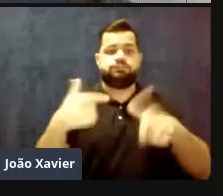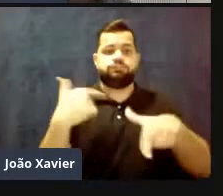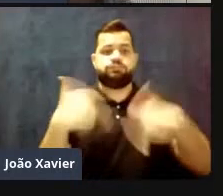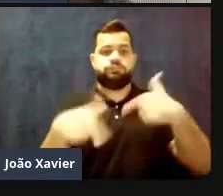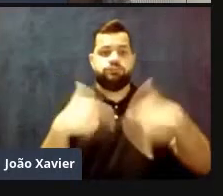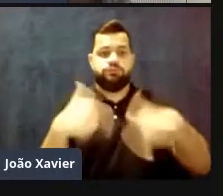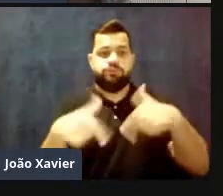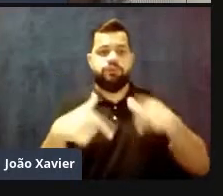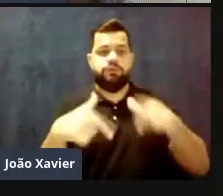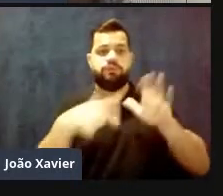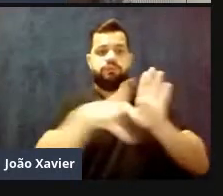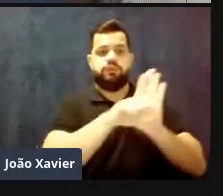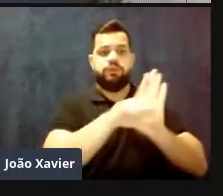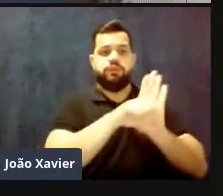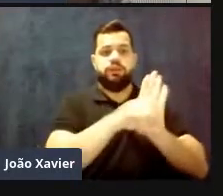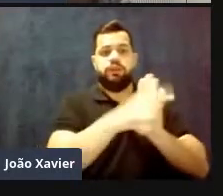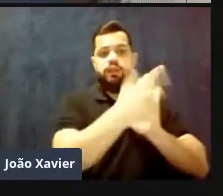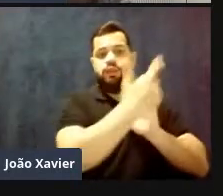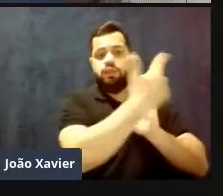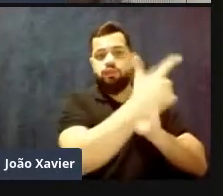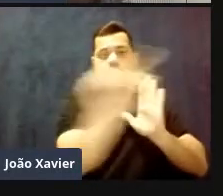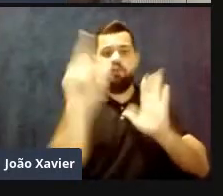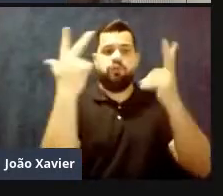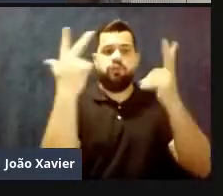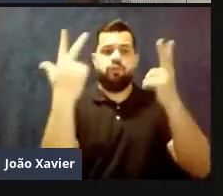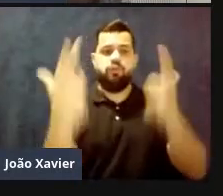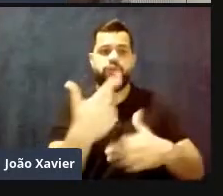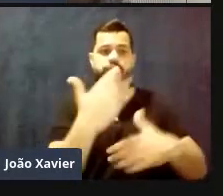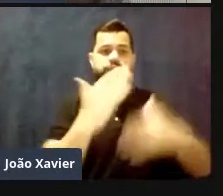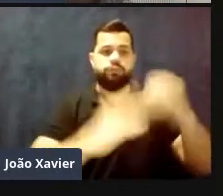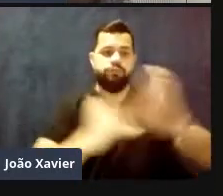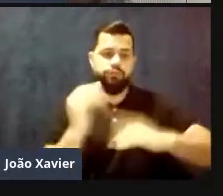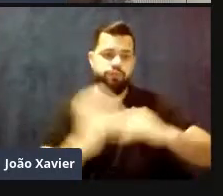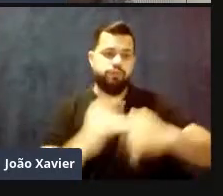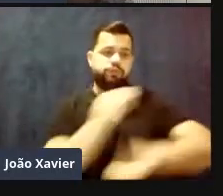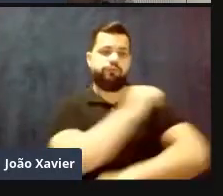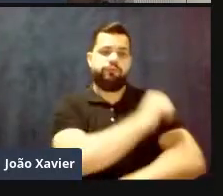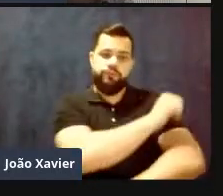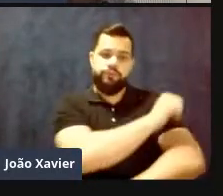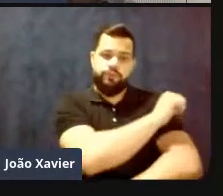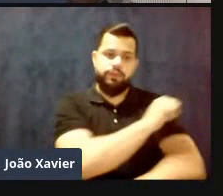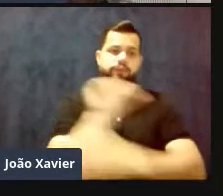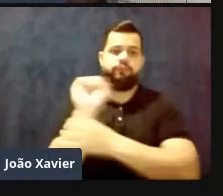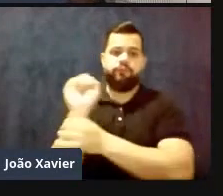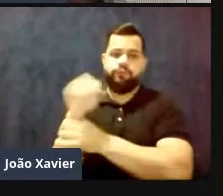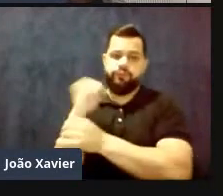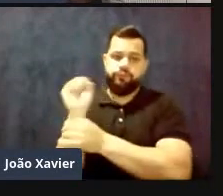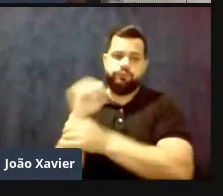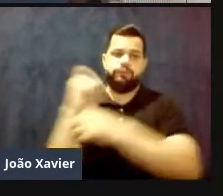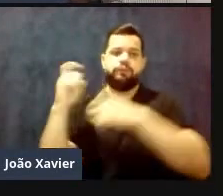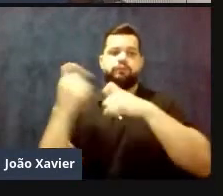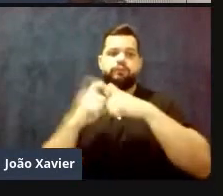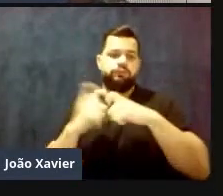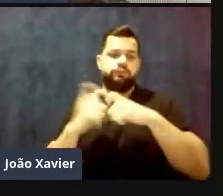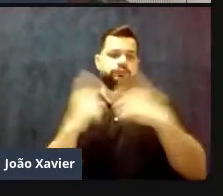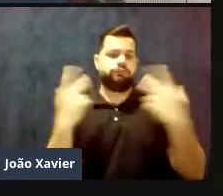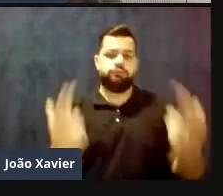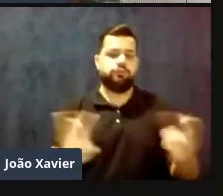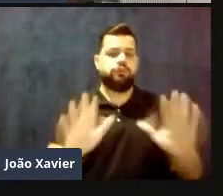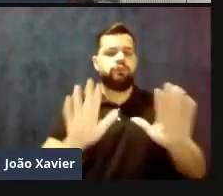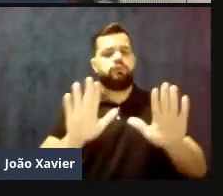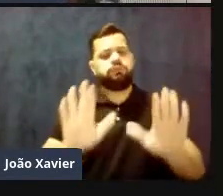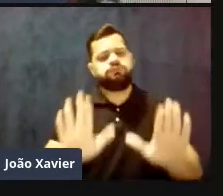qualquer outro profissional estaria desenvolvendo, né? A enfermagem, a fisioterapia, a própria medicina. Só que, do mesmo modo que esses